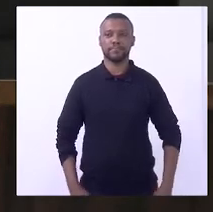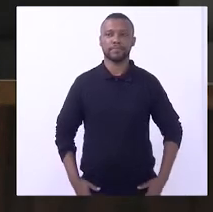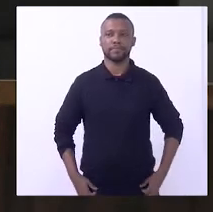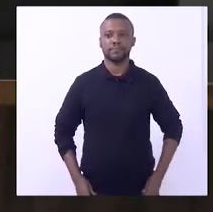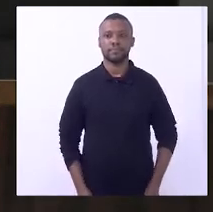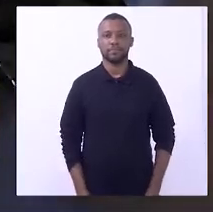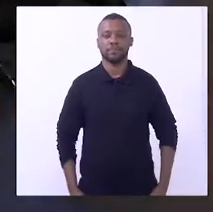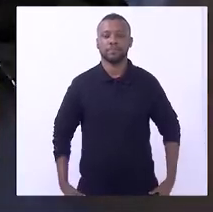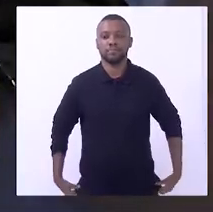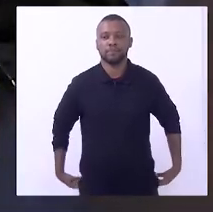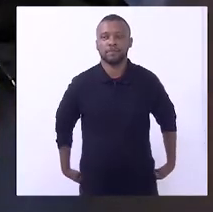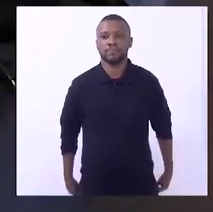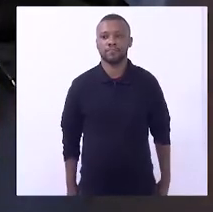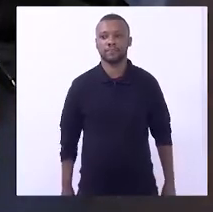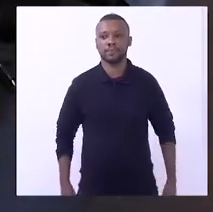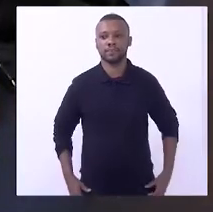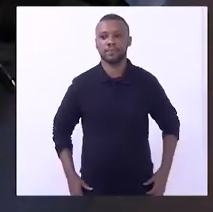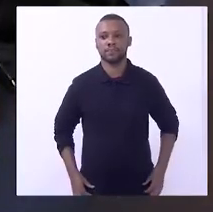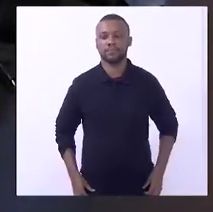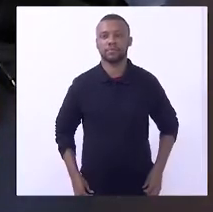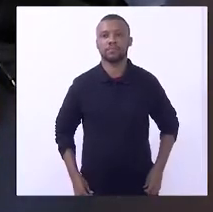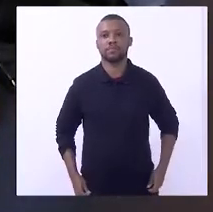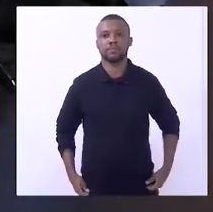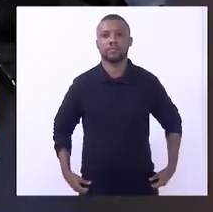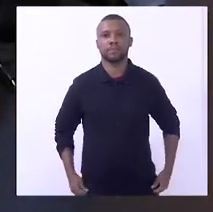Sem mais uma pauta.